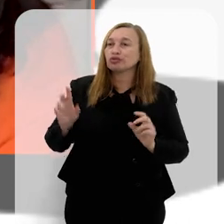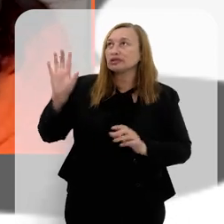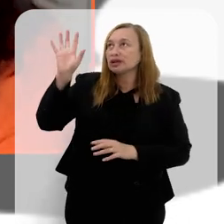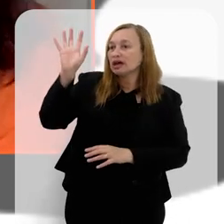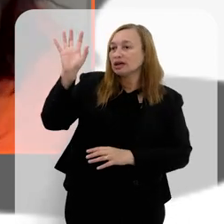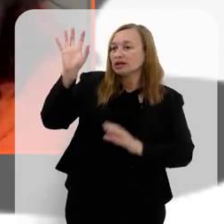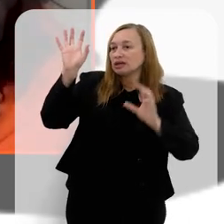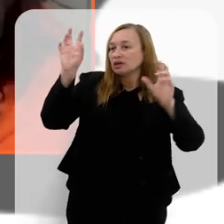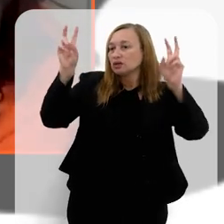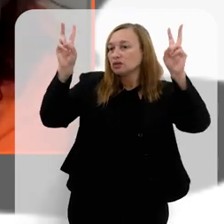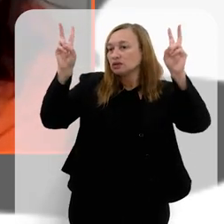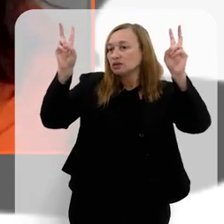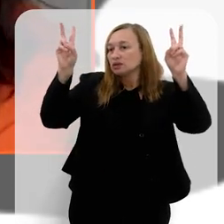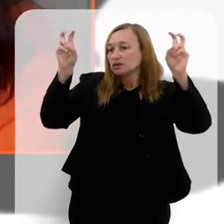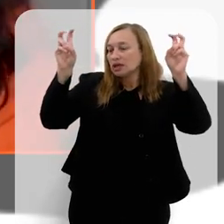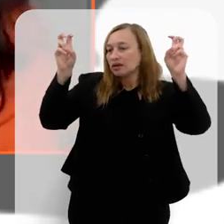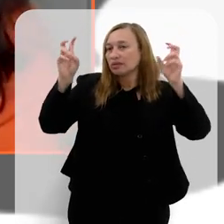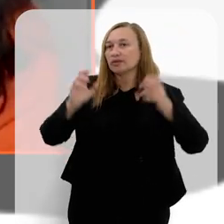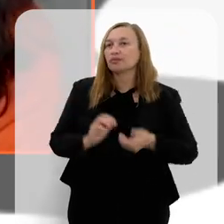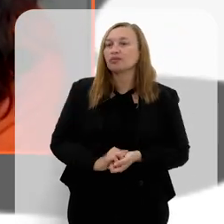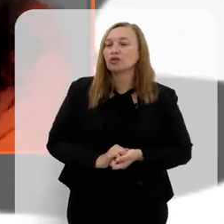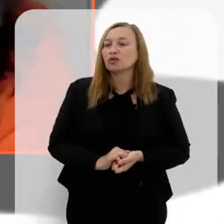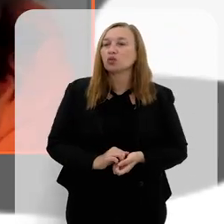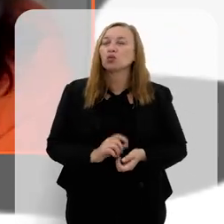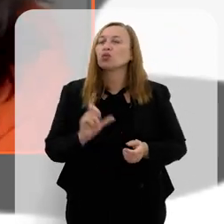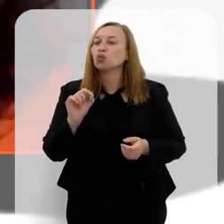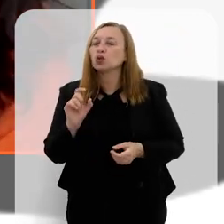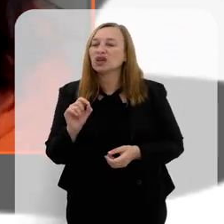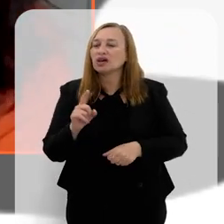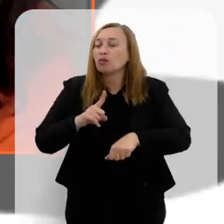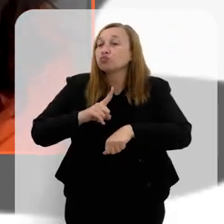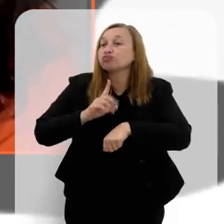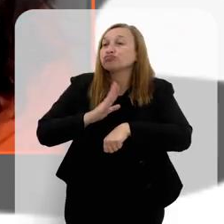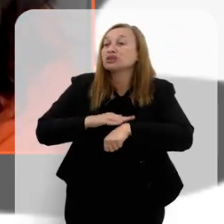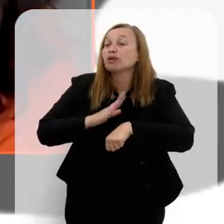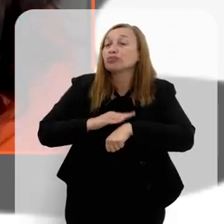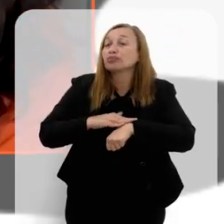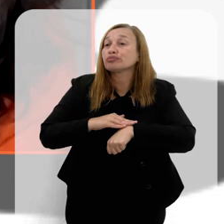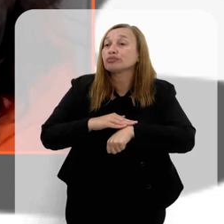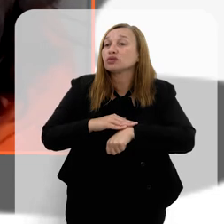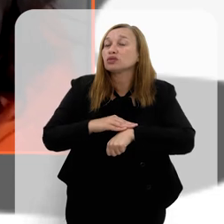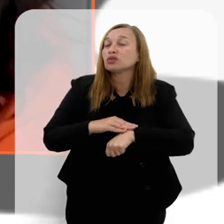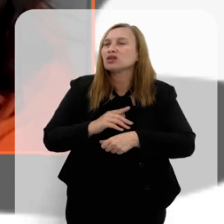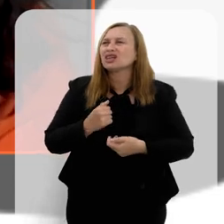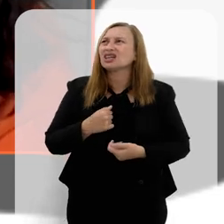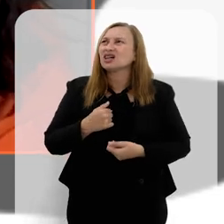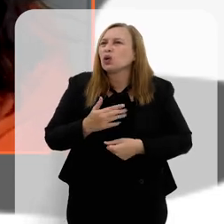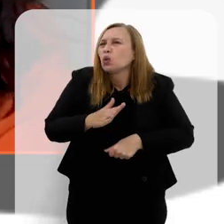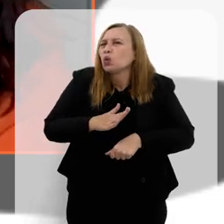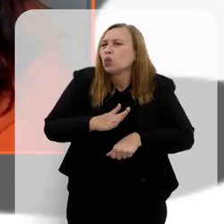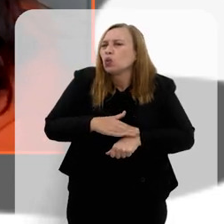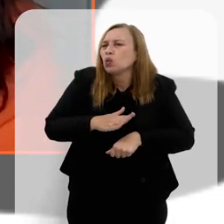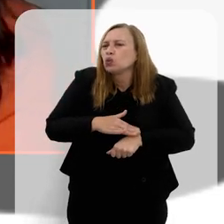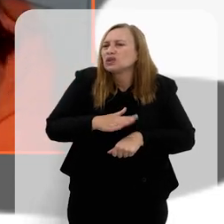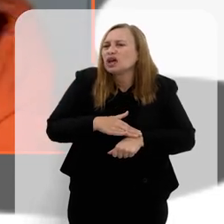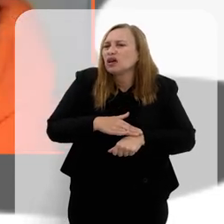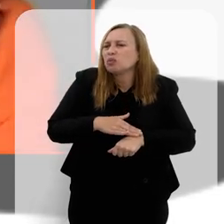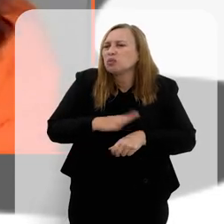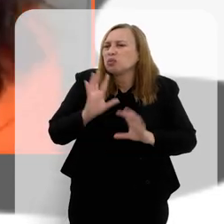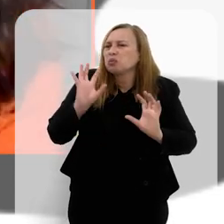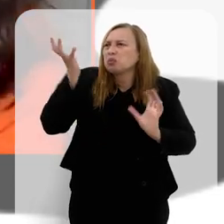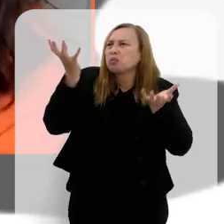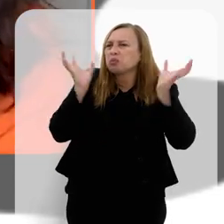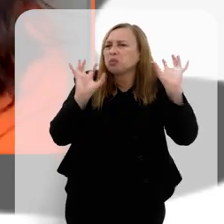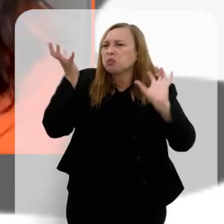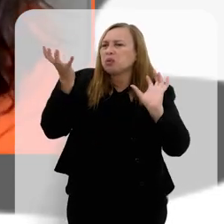tempo? Aí tem várias ideias. O que que é o tempo? Você pode perguntar do que o tempo se